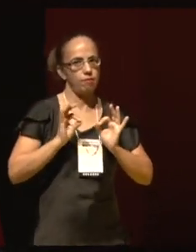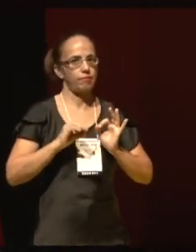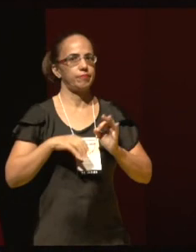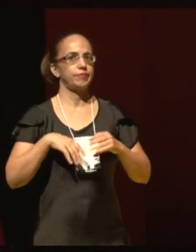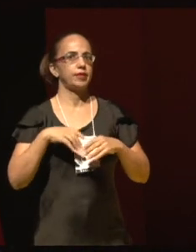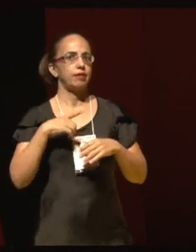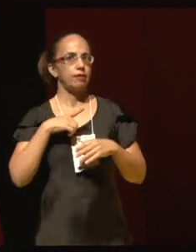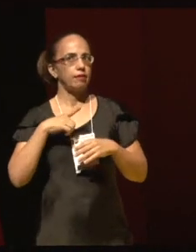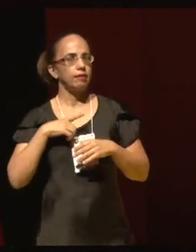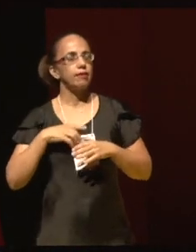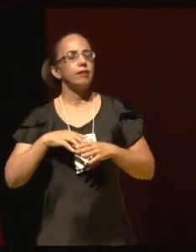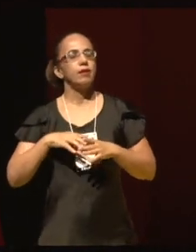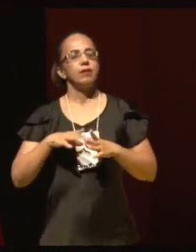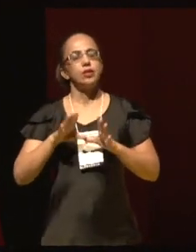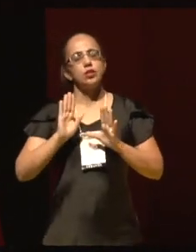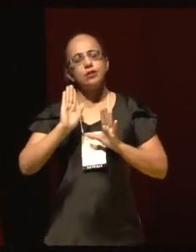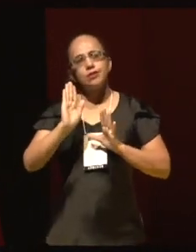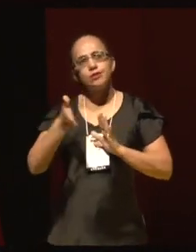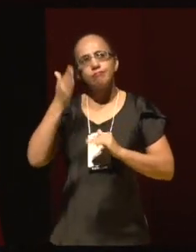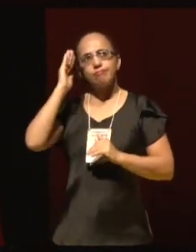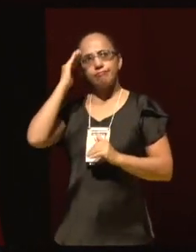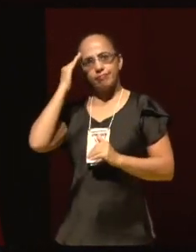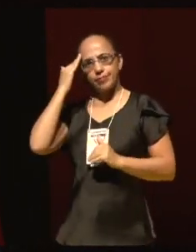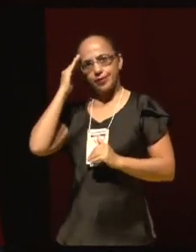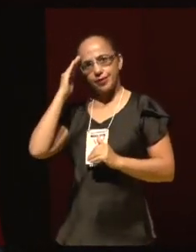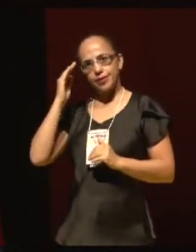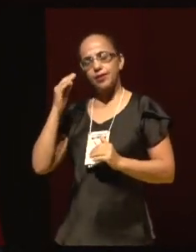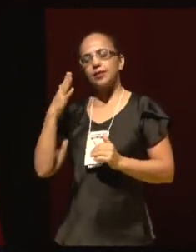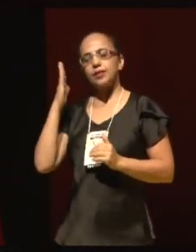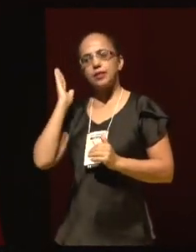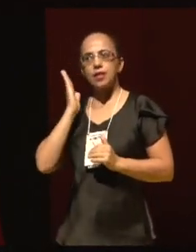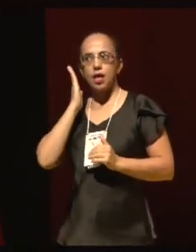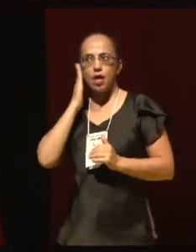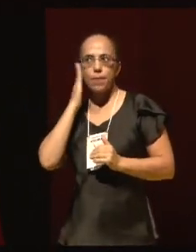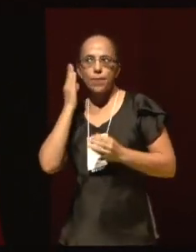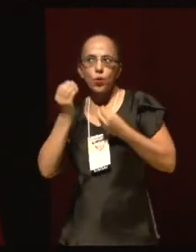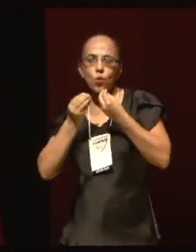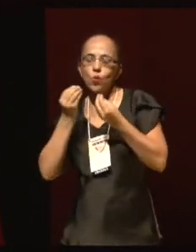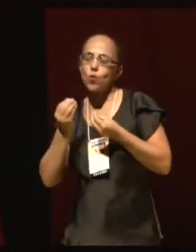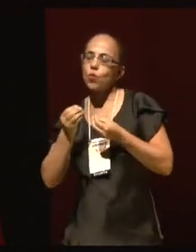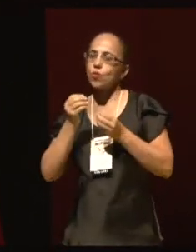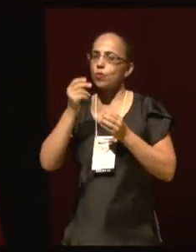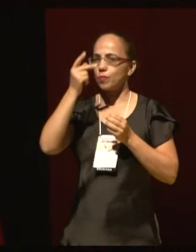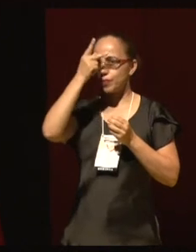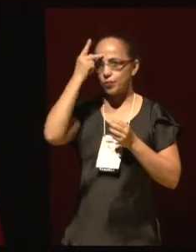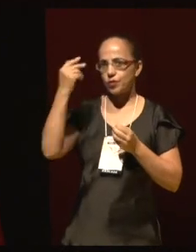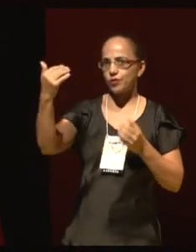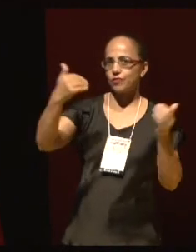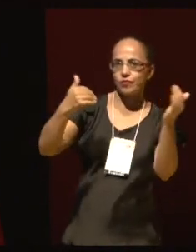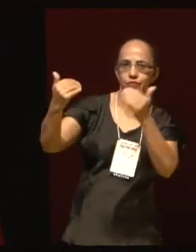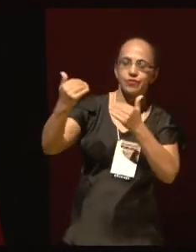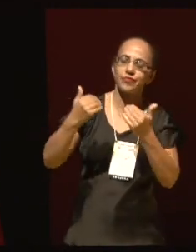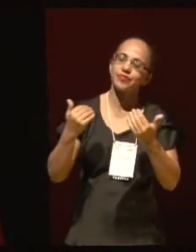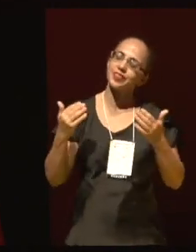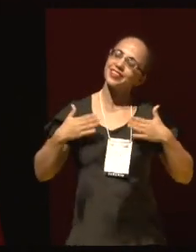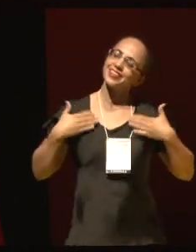todas essas pessoas com muita alegria para que podamos crescer e melhorar-nos.